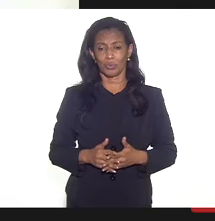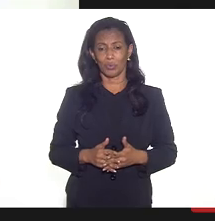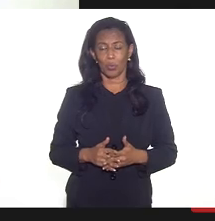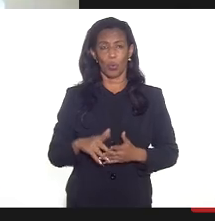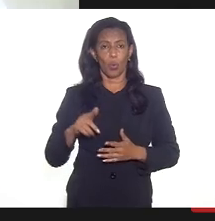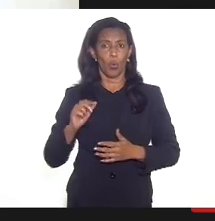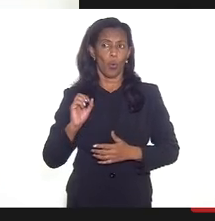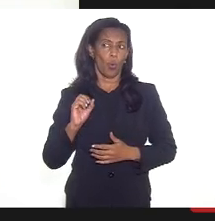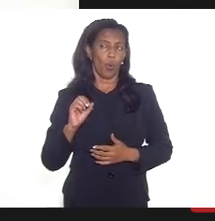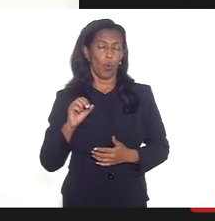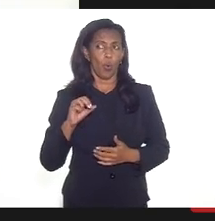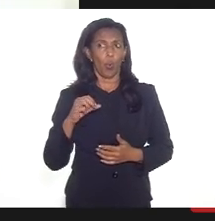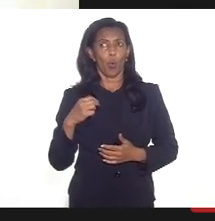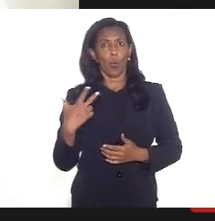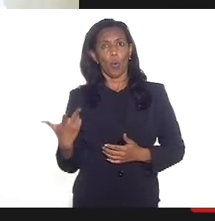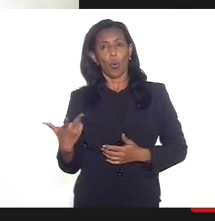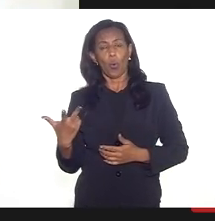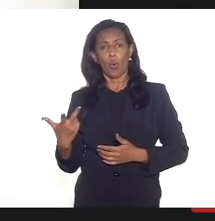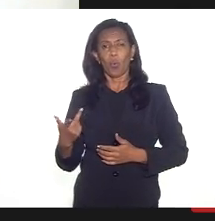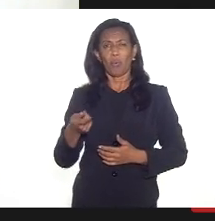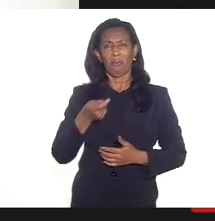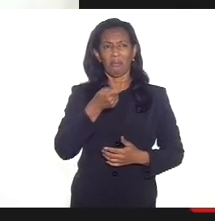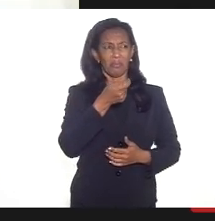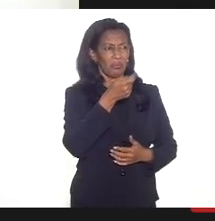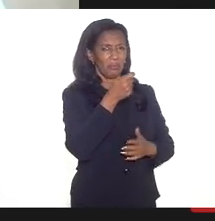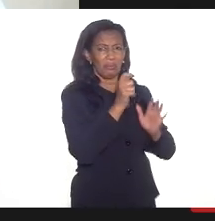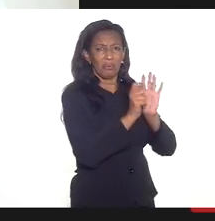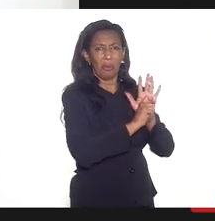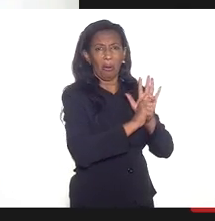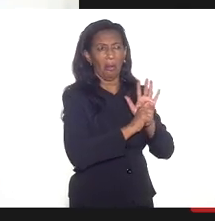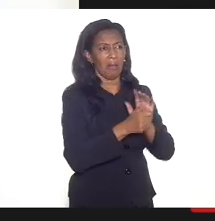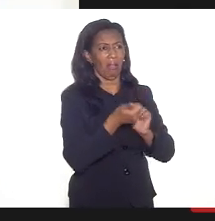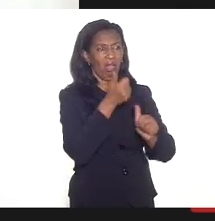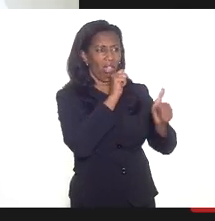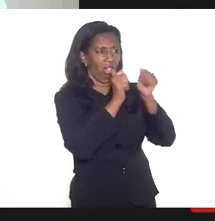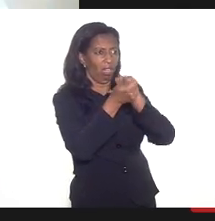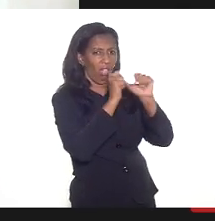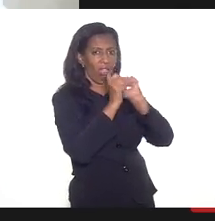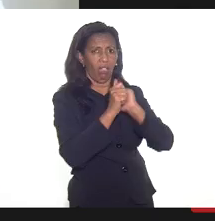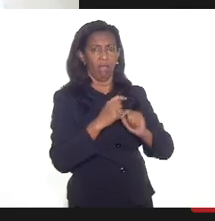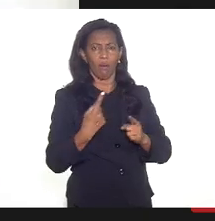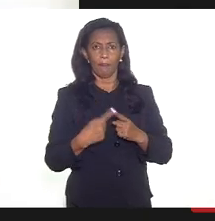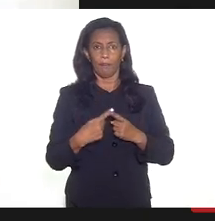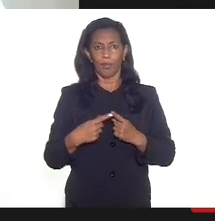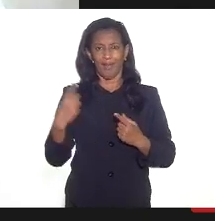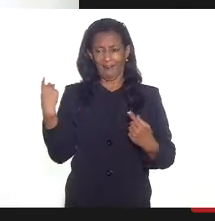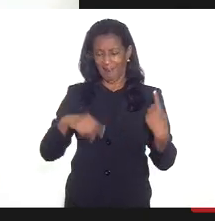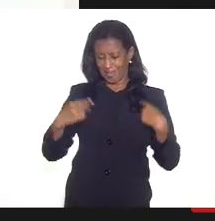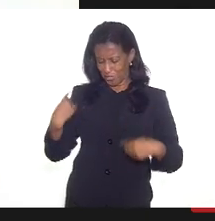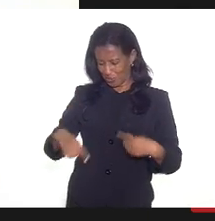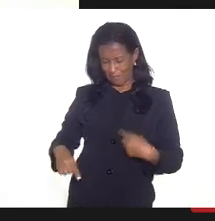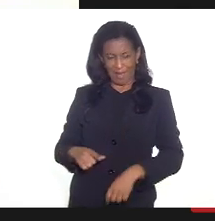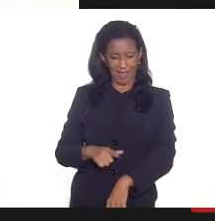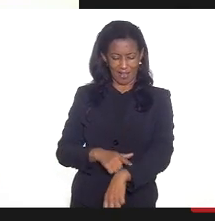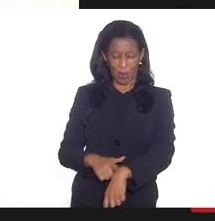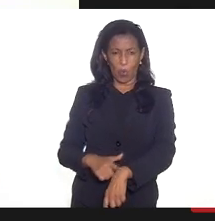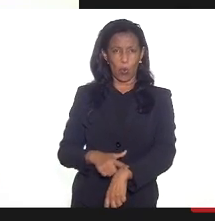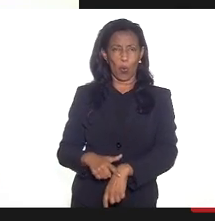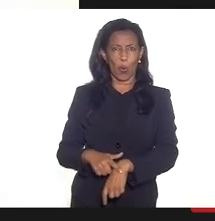algum abuso de drogas ou abuso de álcool, porque as marcas não aparecem na cor da nossa